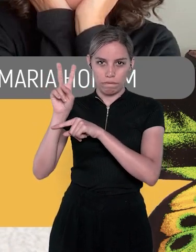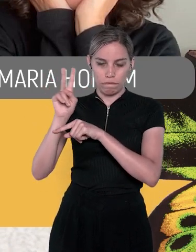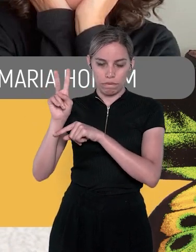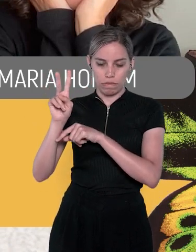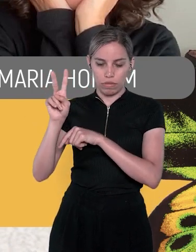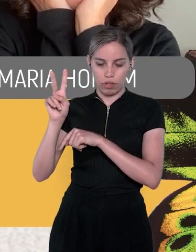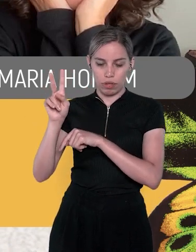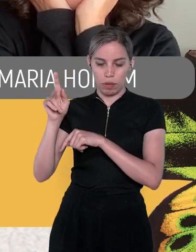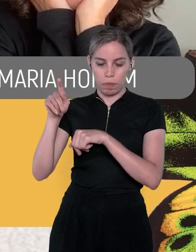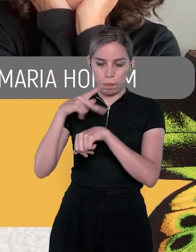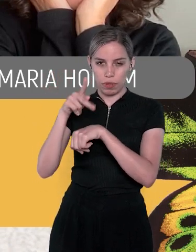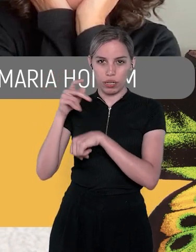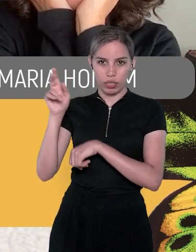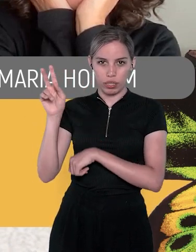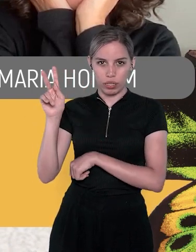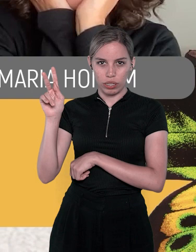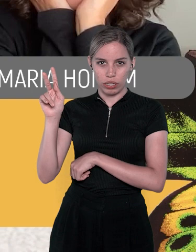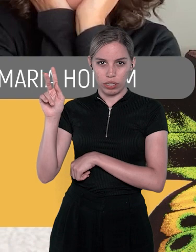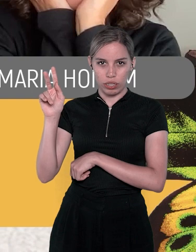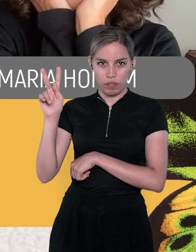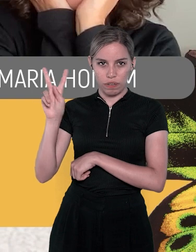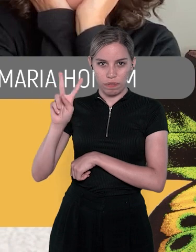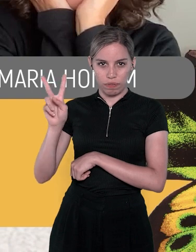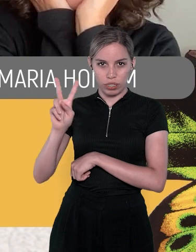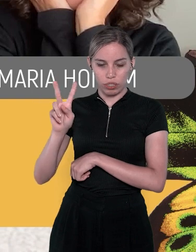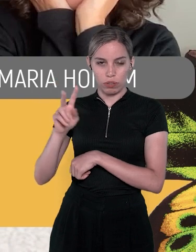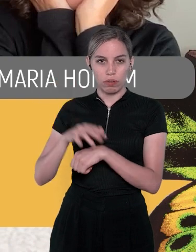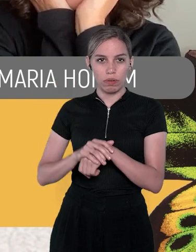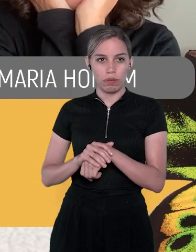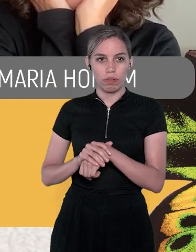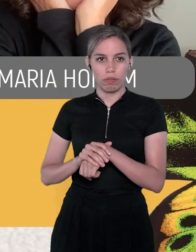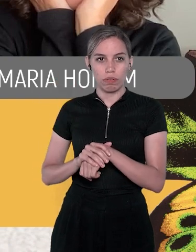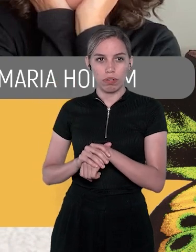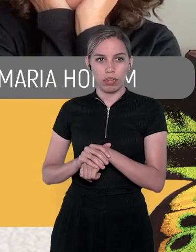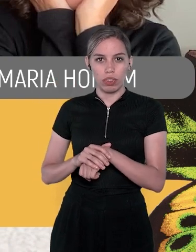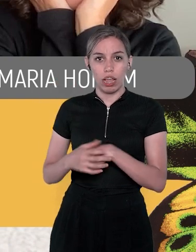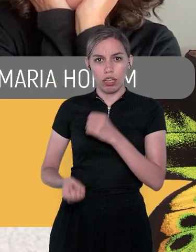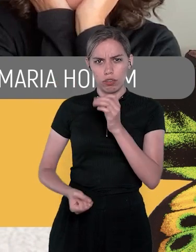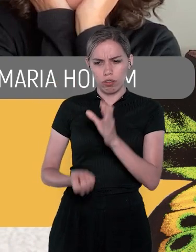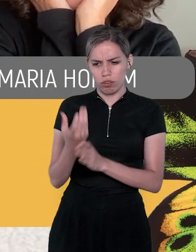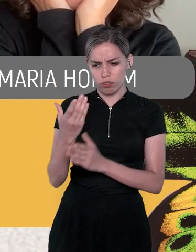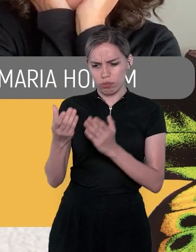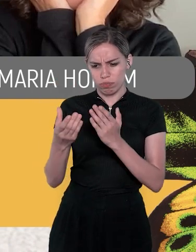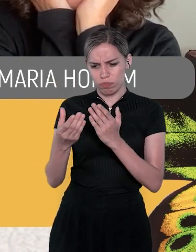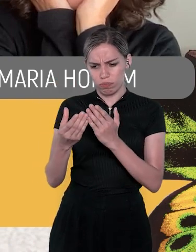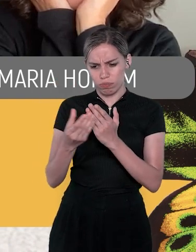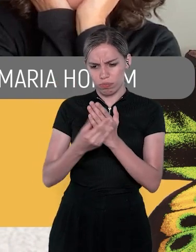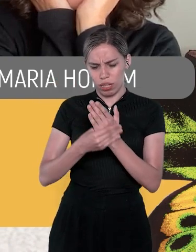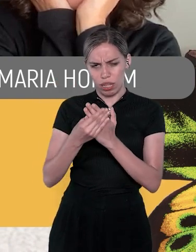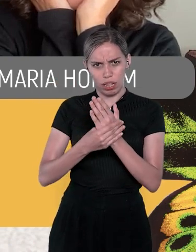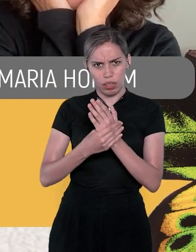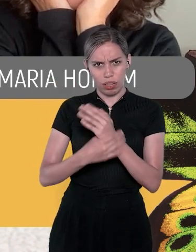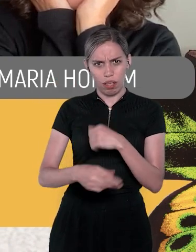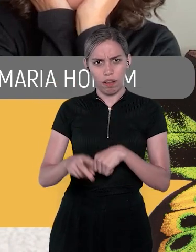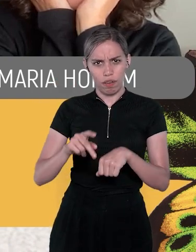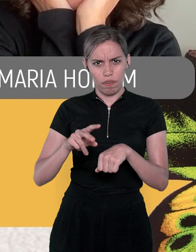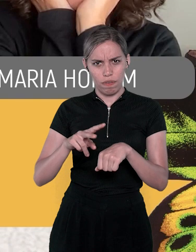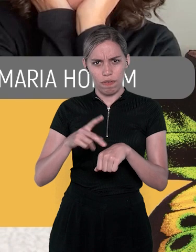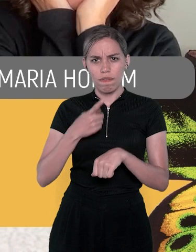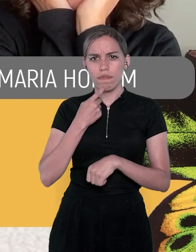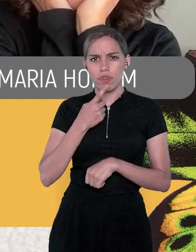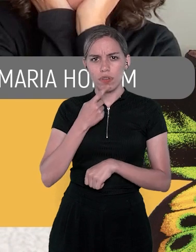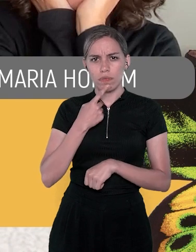aquela construção dele, que ele transformou num livrinho vermelho, imitando o mal, e ela entrevistou um